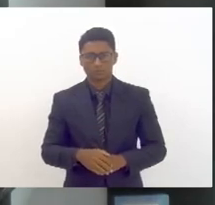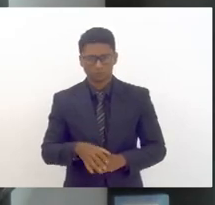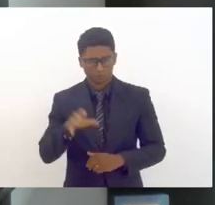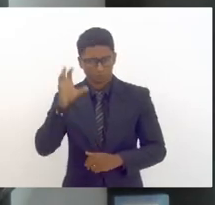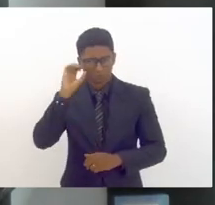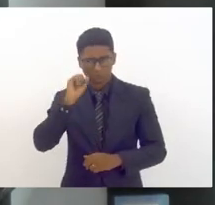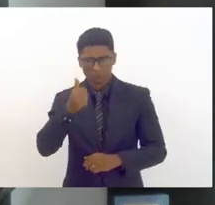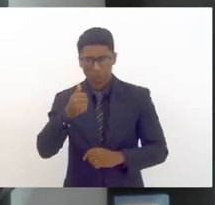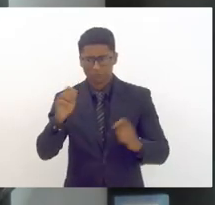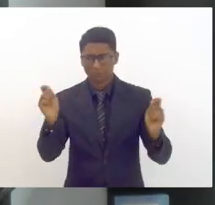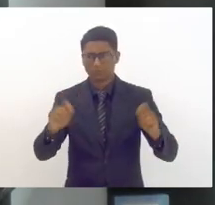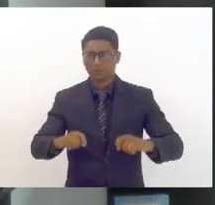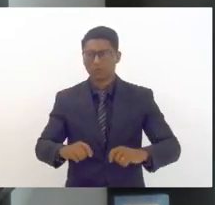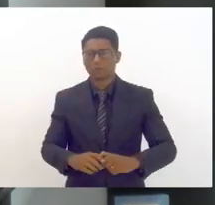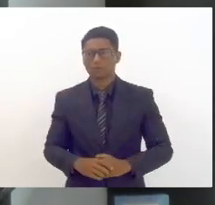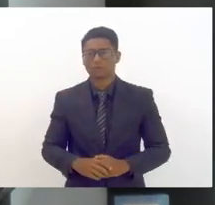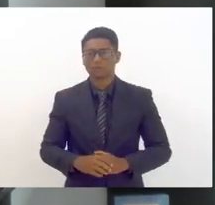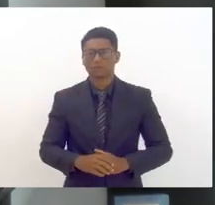ouvindo, Scarani?